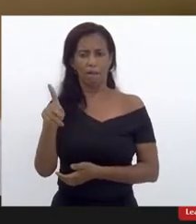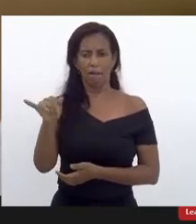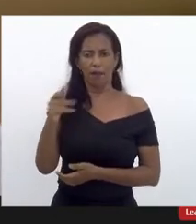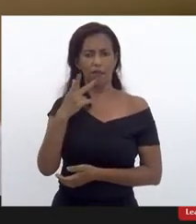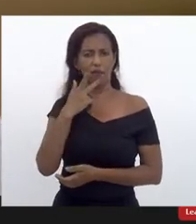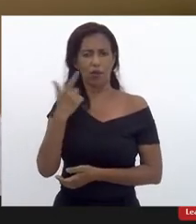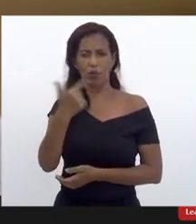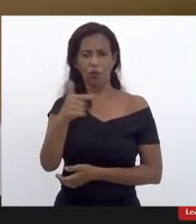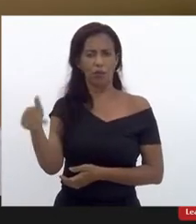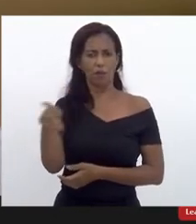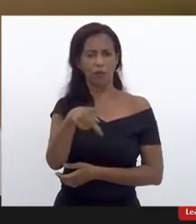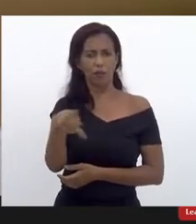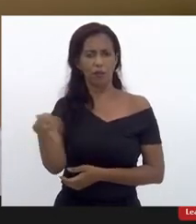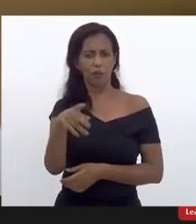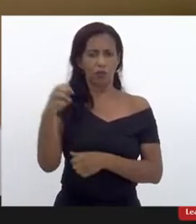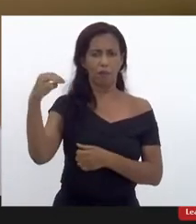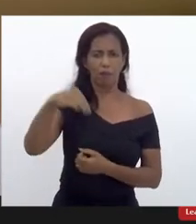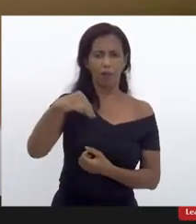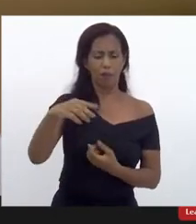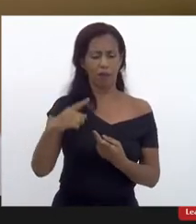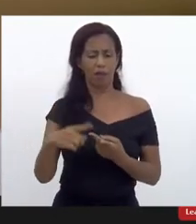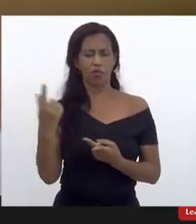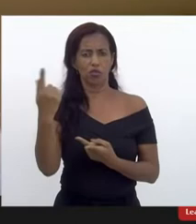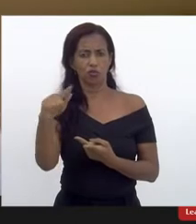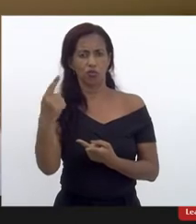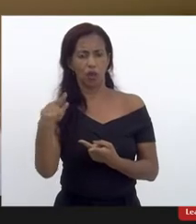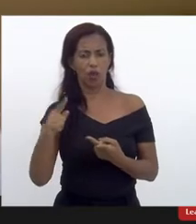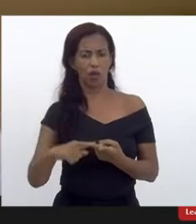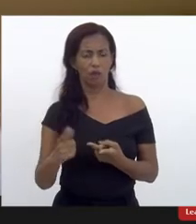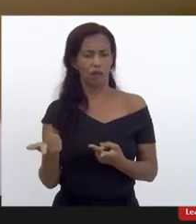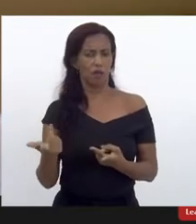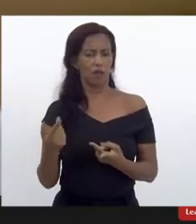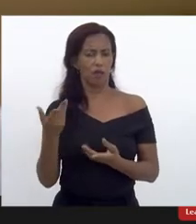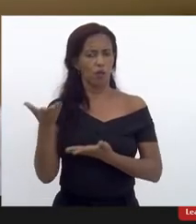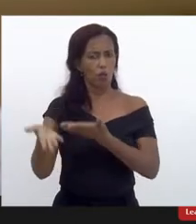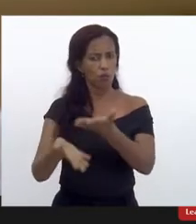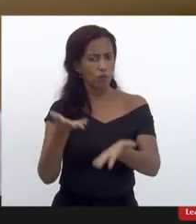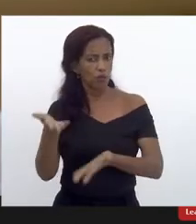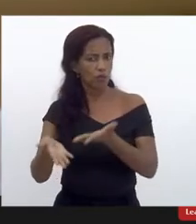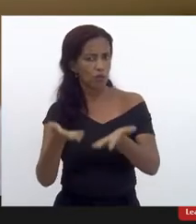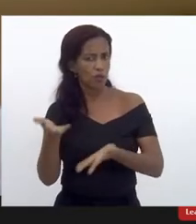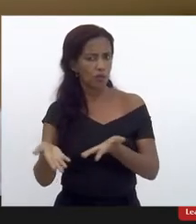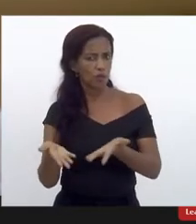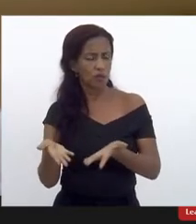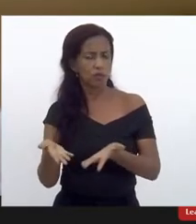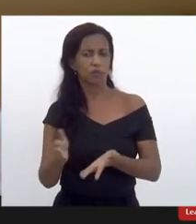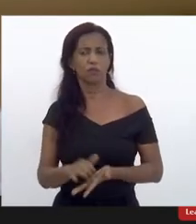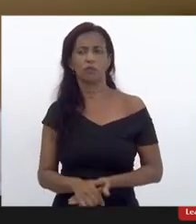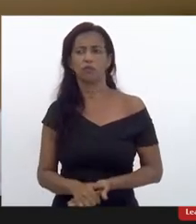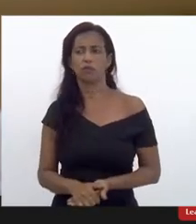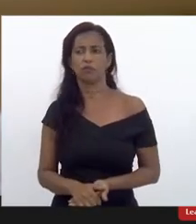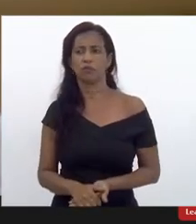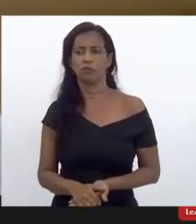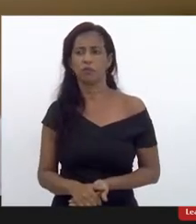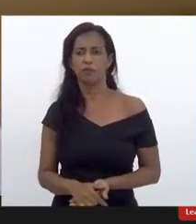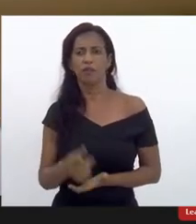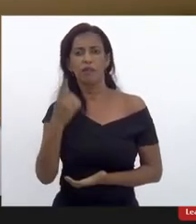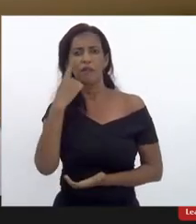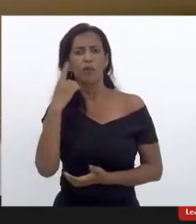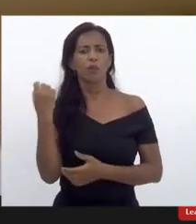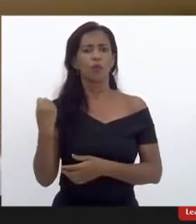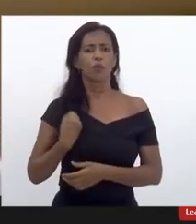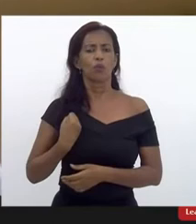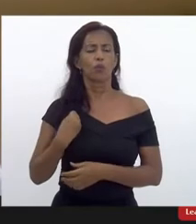havia professores de matemática, geografia, e como nós tratamos de docentes, né? E ver o número